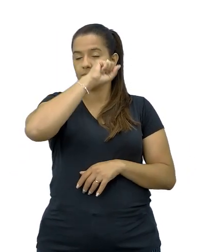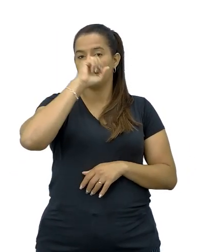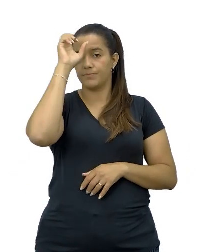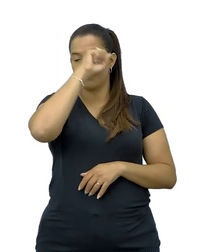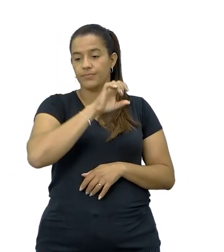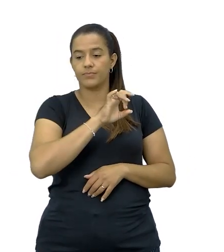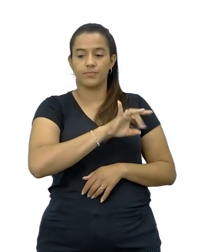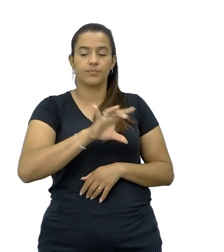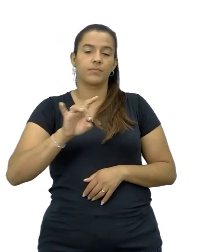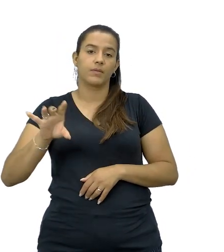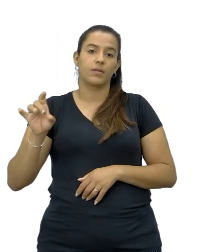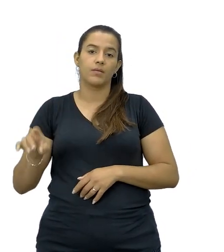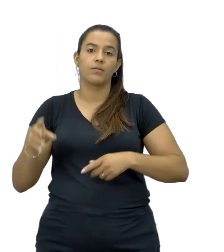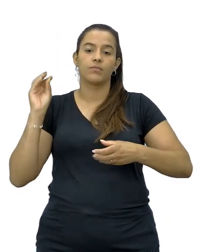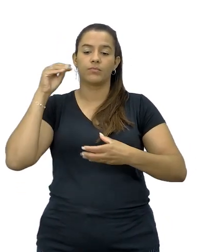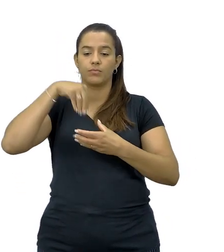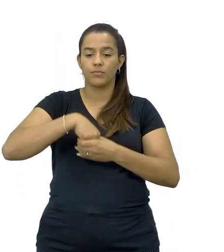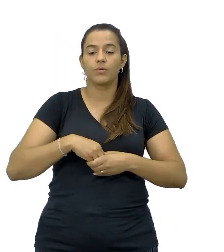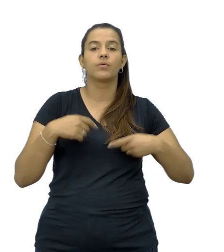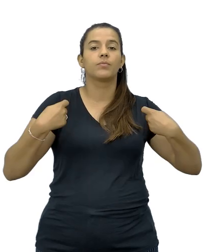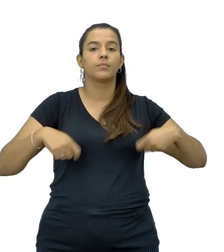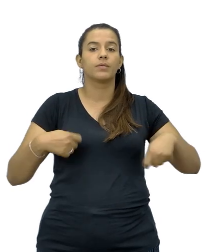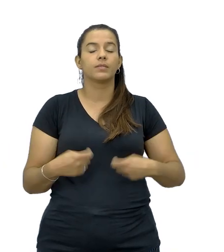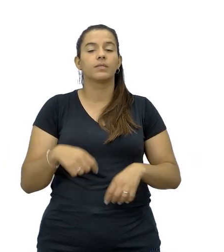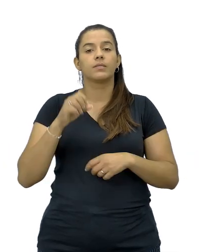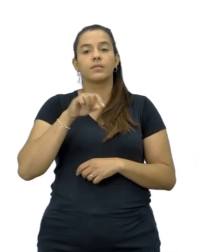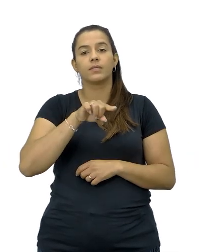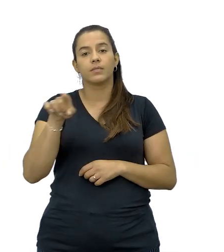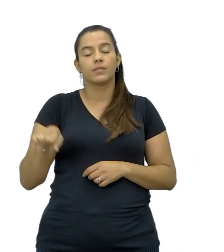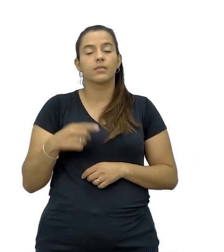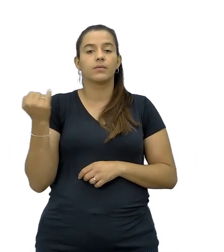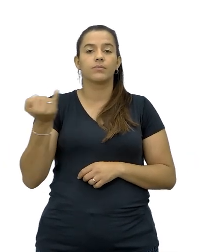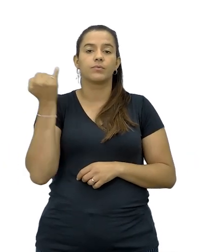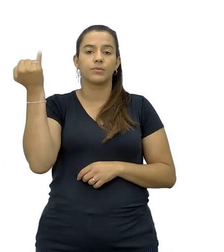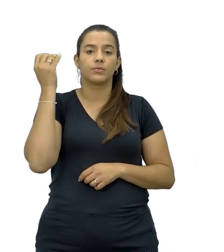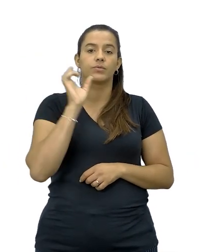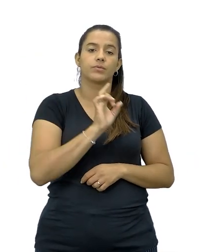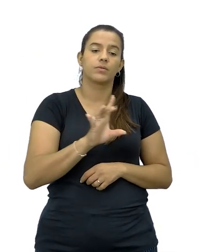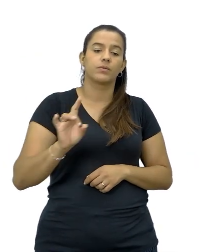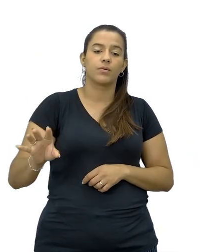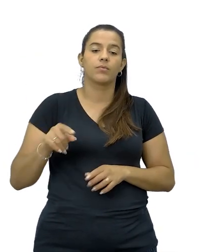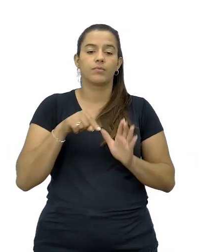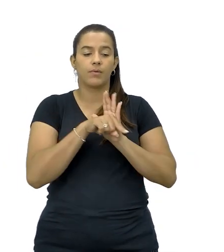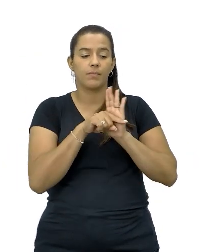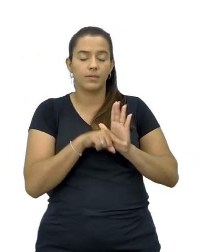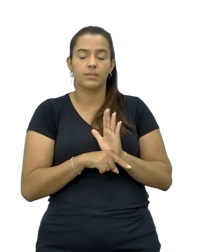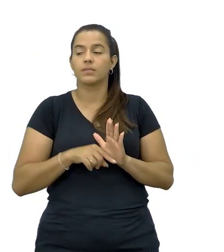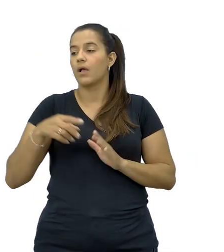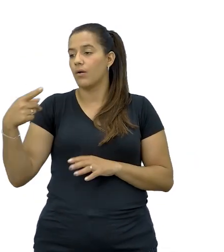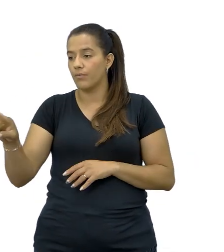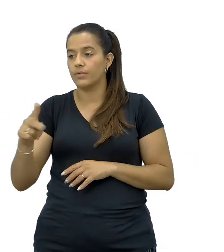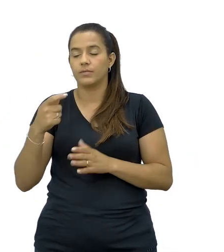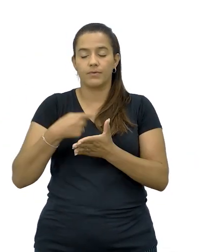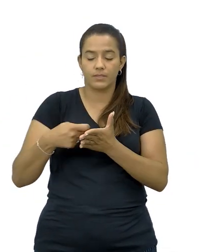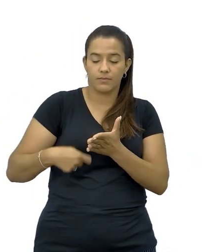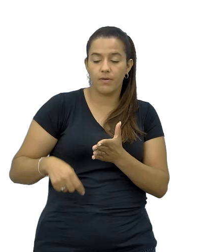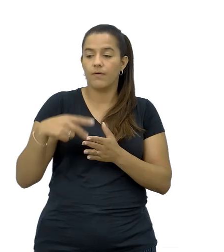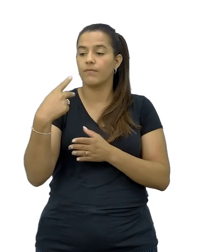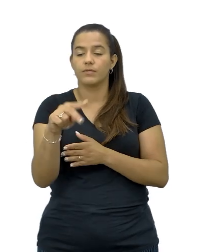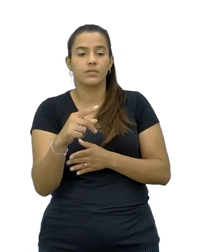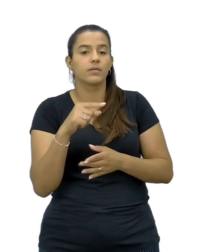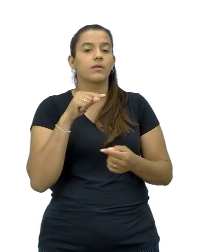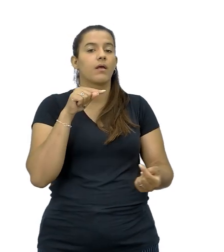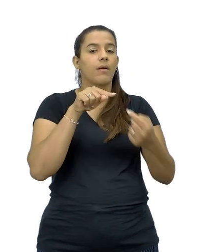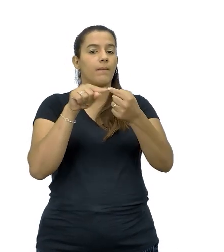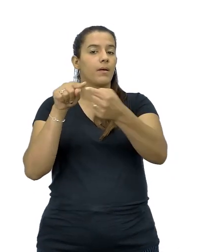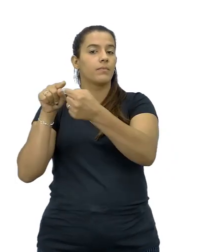cada elemento do grupo deve ter um papel, né, daquele que vai pesquisar, daquele que vai escrever, daquele que mais vai